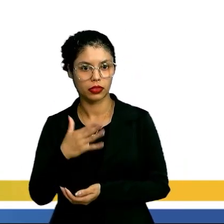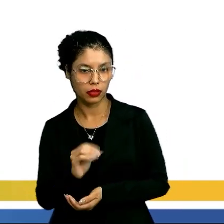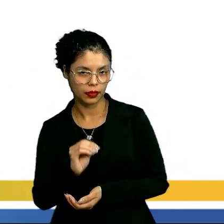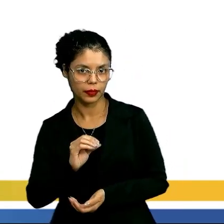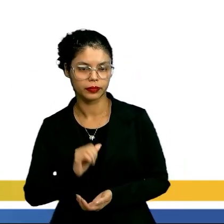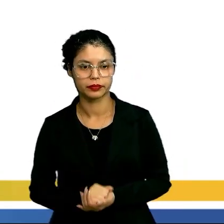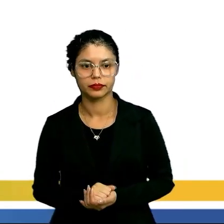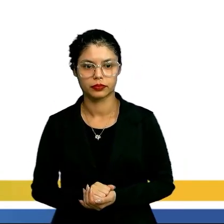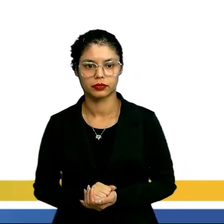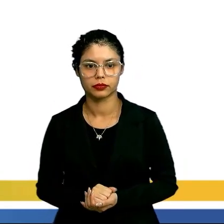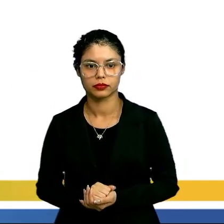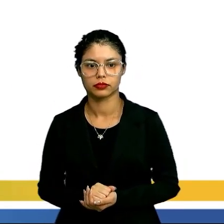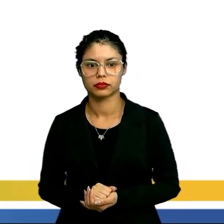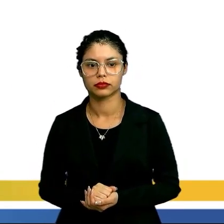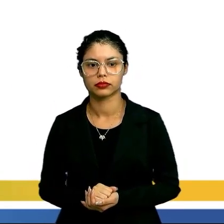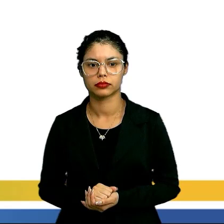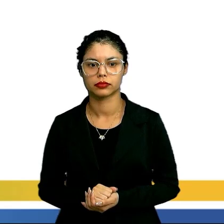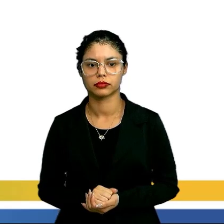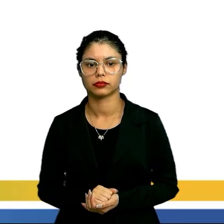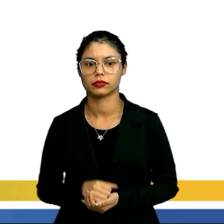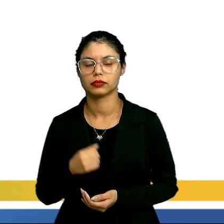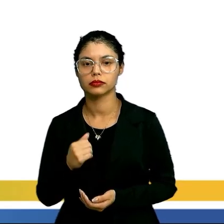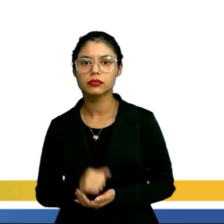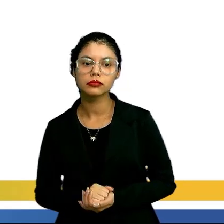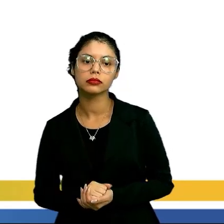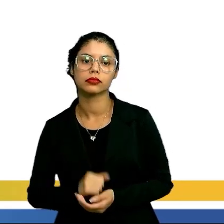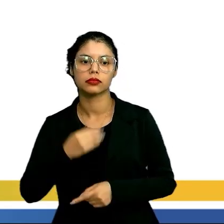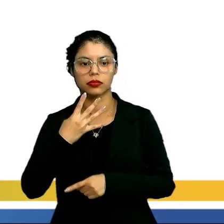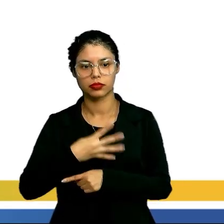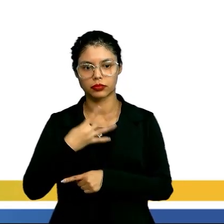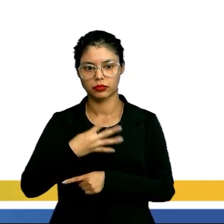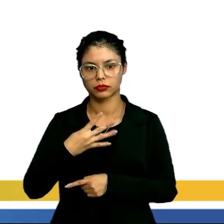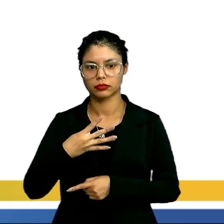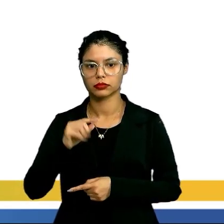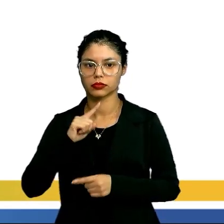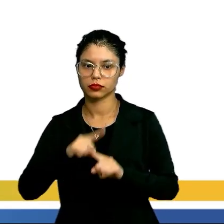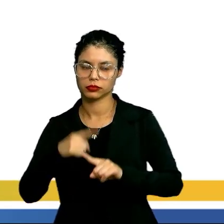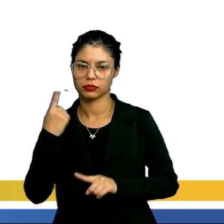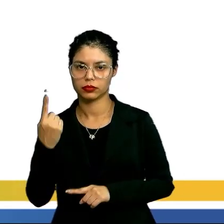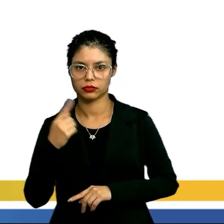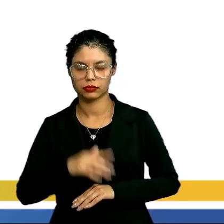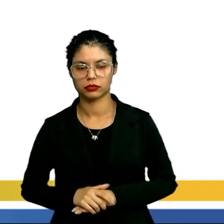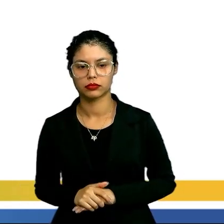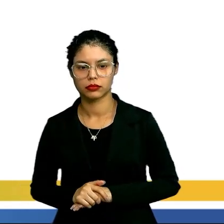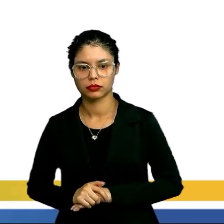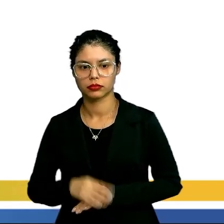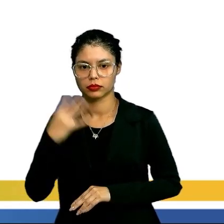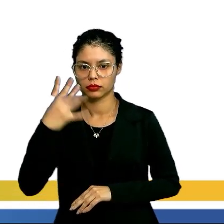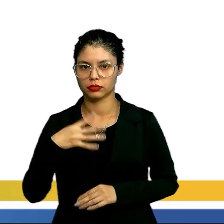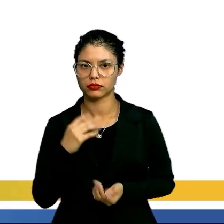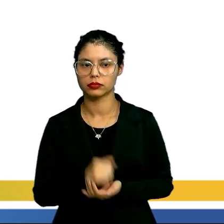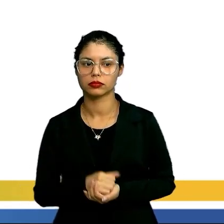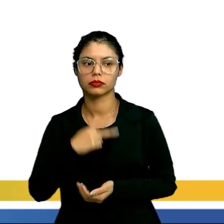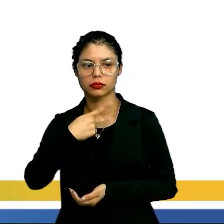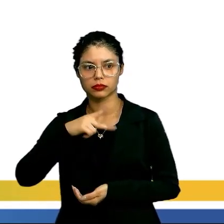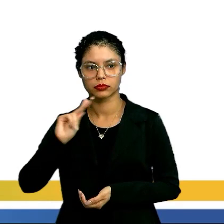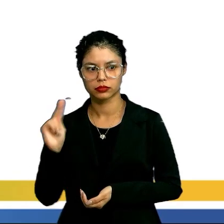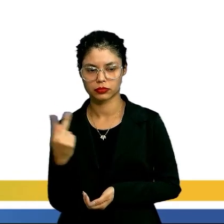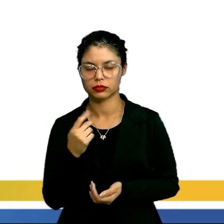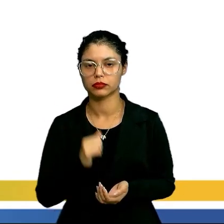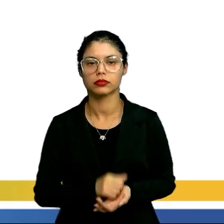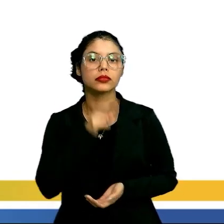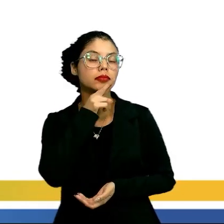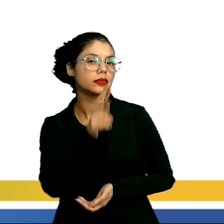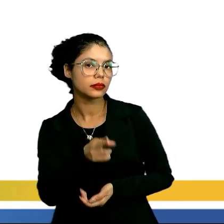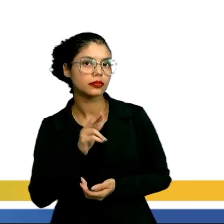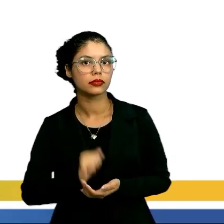10. Menos com menos é mais, log de 10 é 1, então nós vamos ter ali 4 vezes 1, que é 4. Então, o pH desse